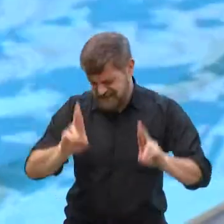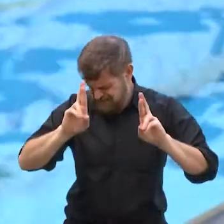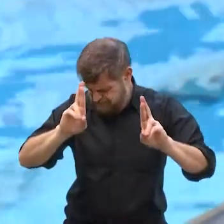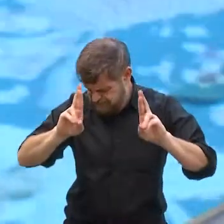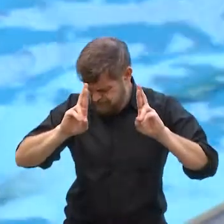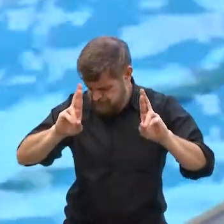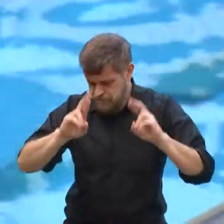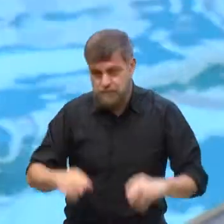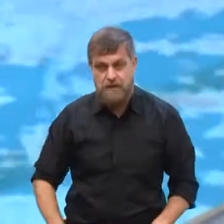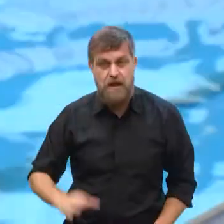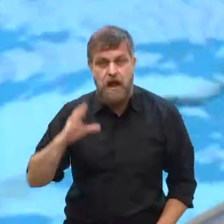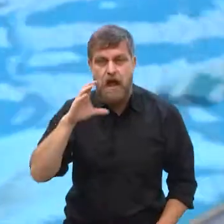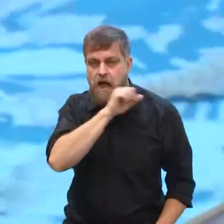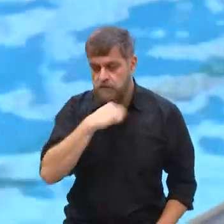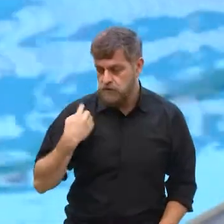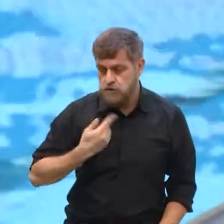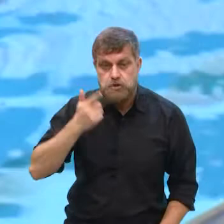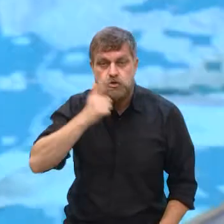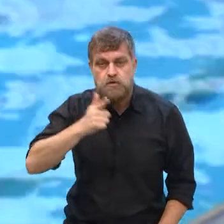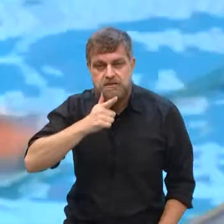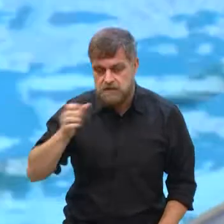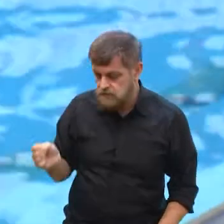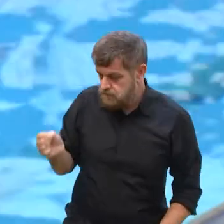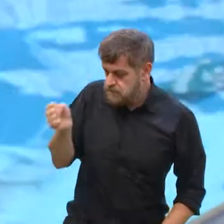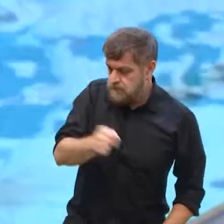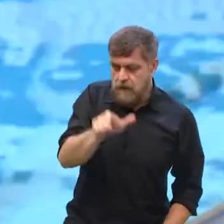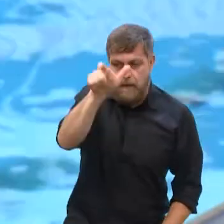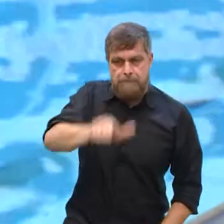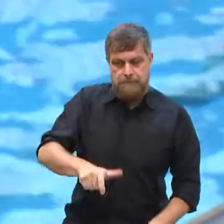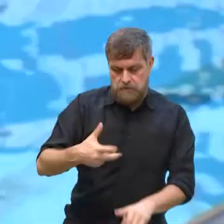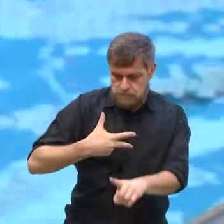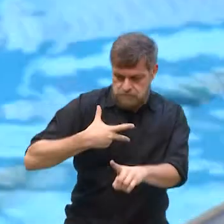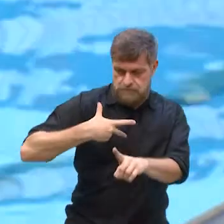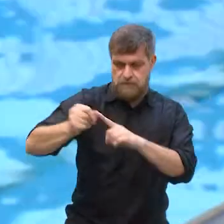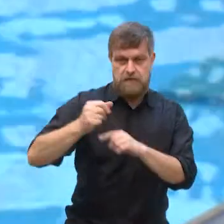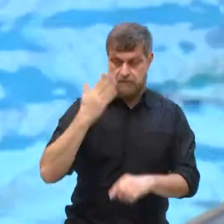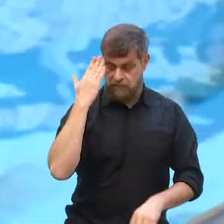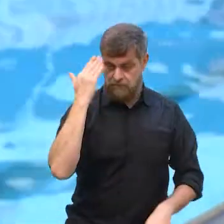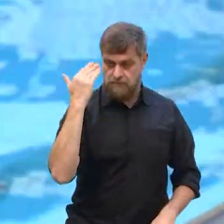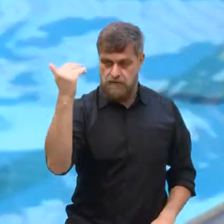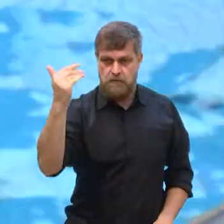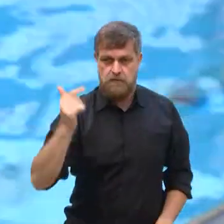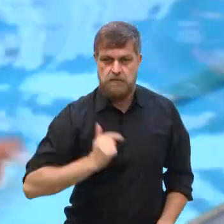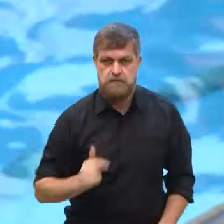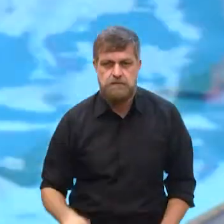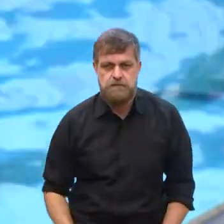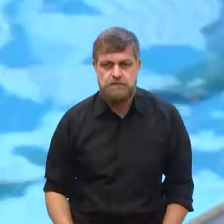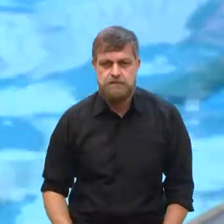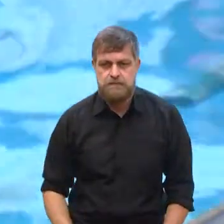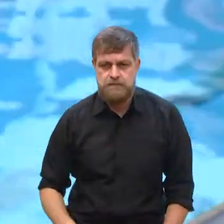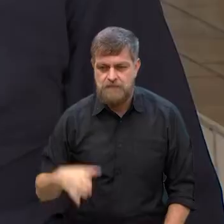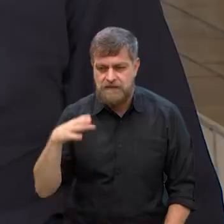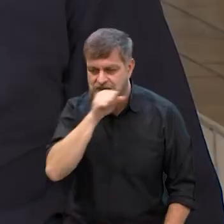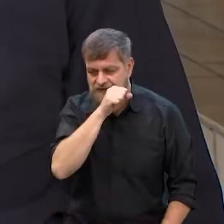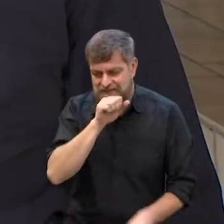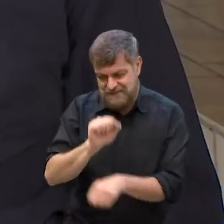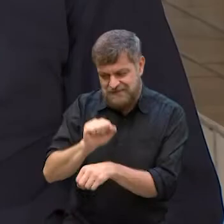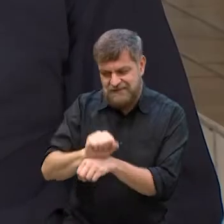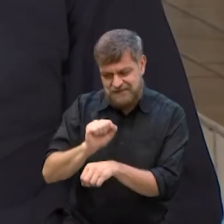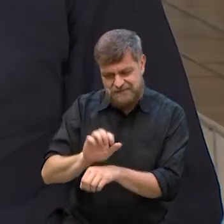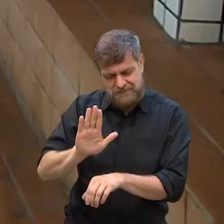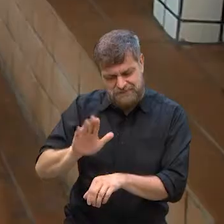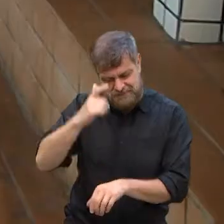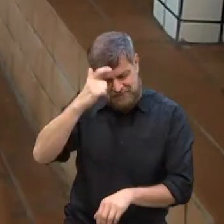que em breve a gente possa aí ter grandes nomes que estejam... em breve, quando eu falo, eu espero um pouco mais,